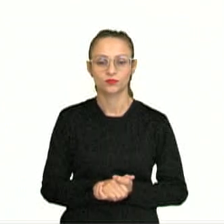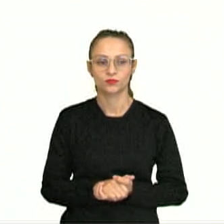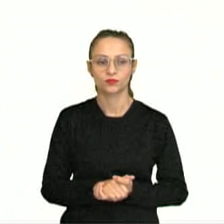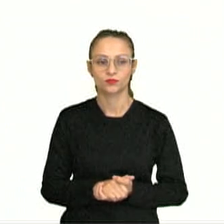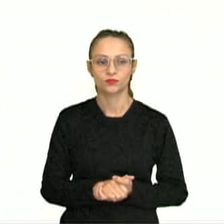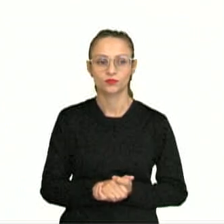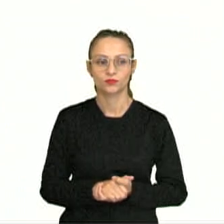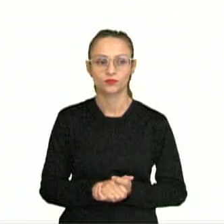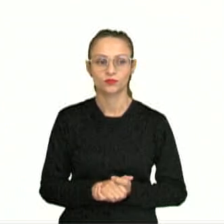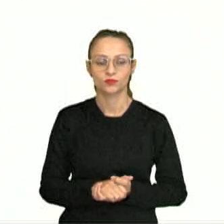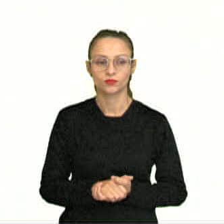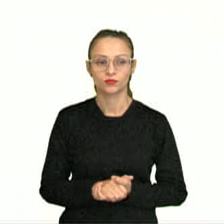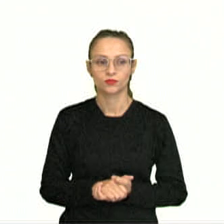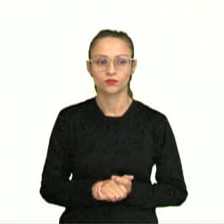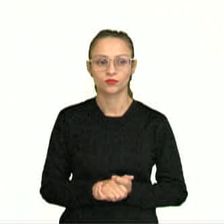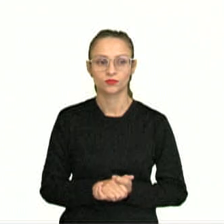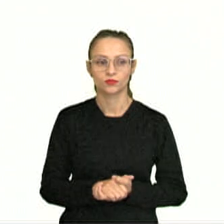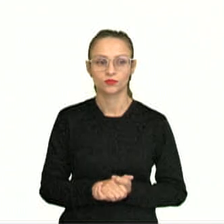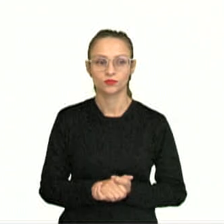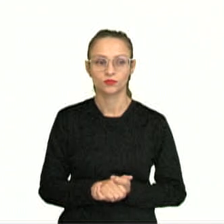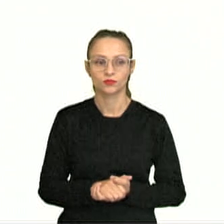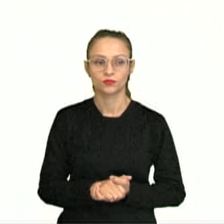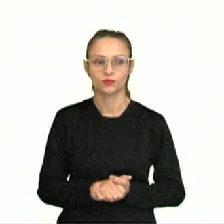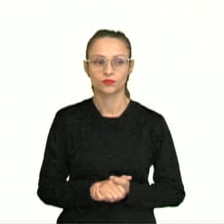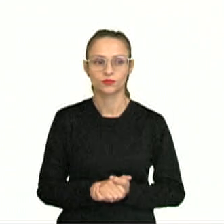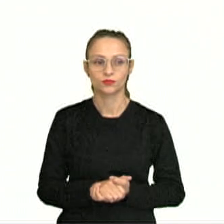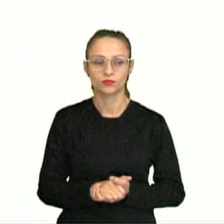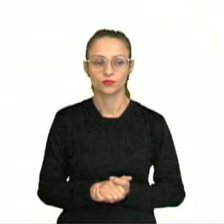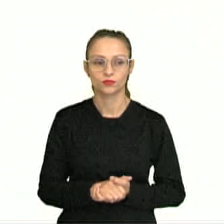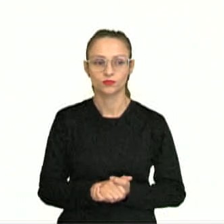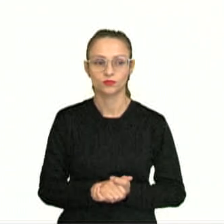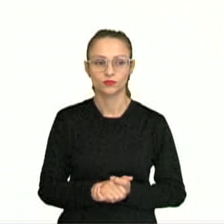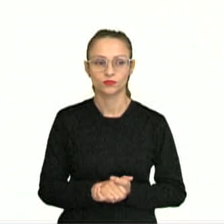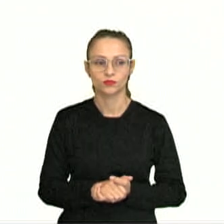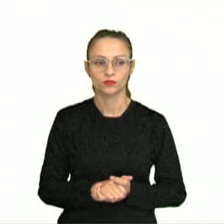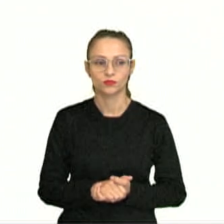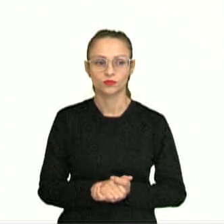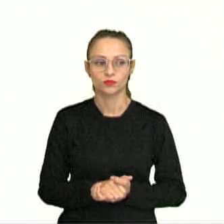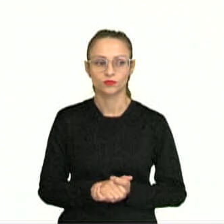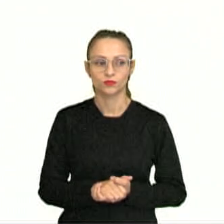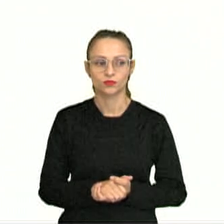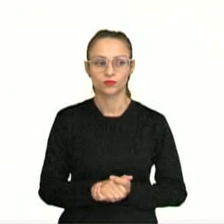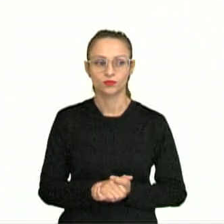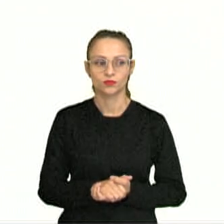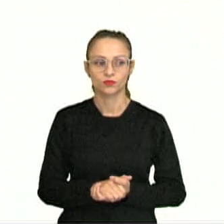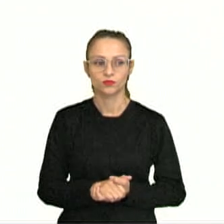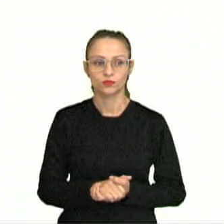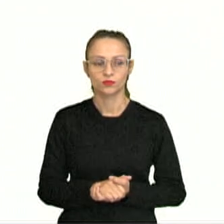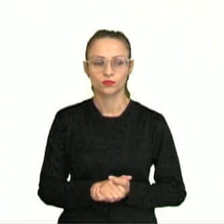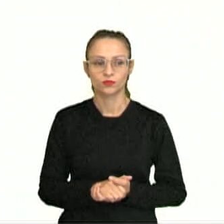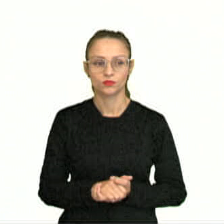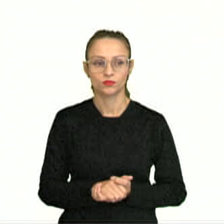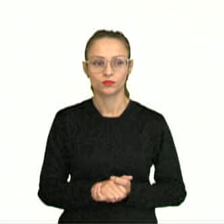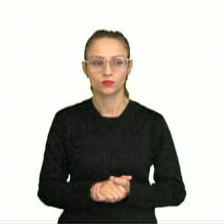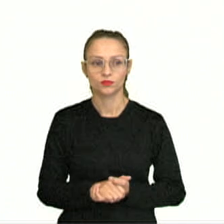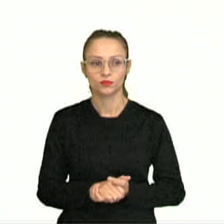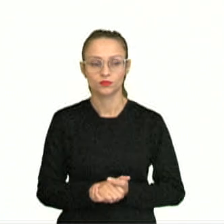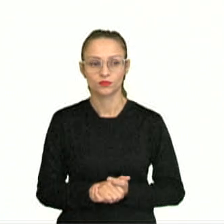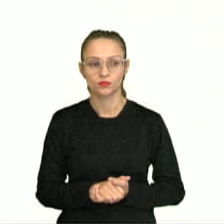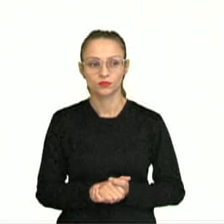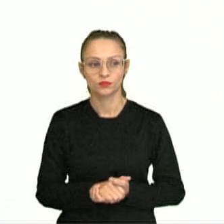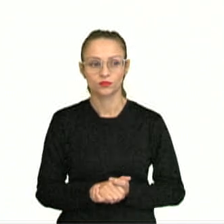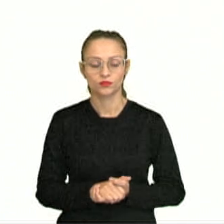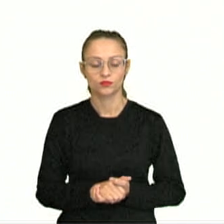situaciones cotidianas que pueden servir de contenido para um monólogo de humor? Quais